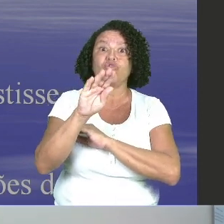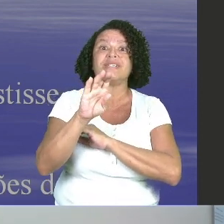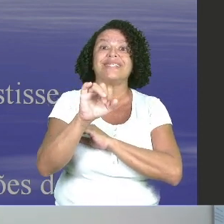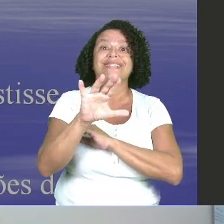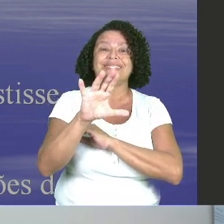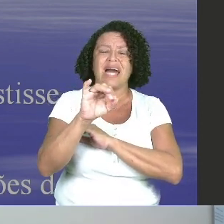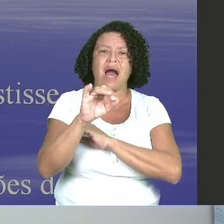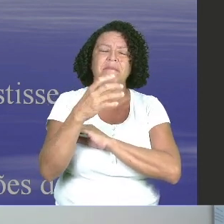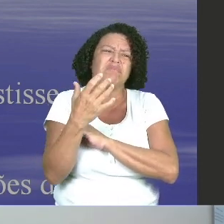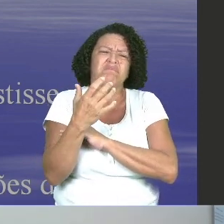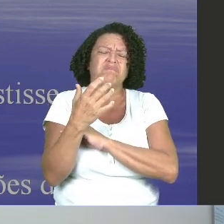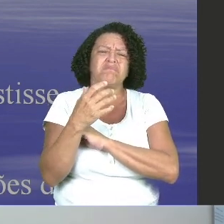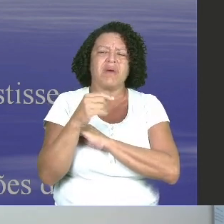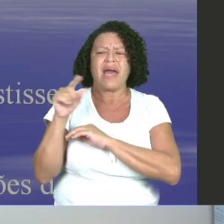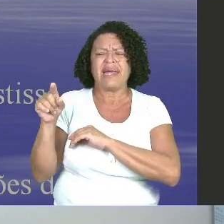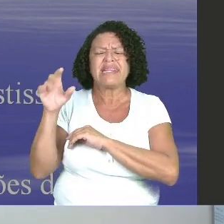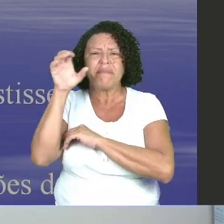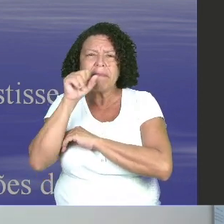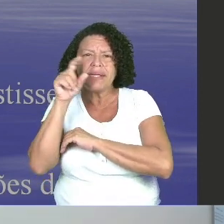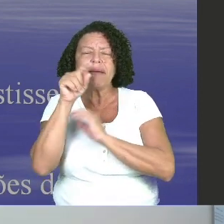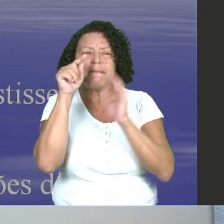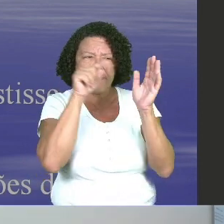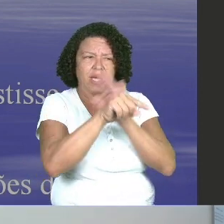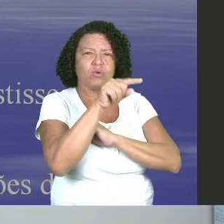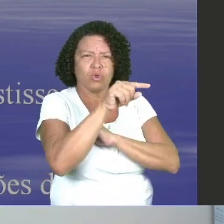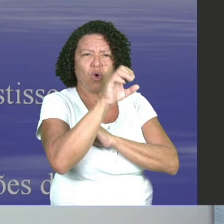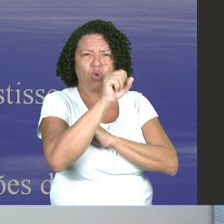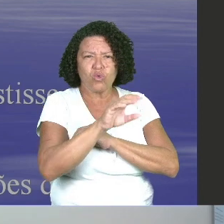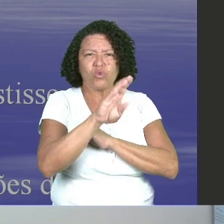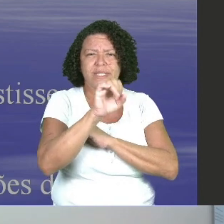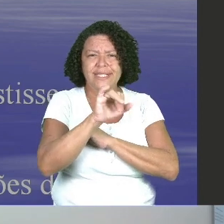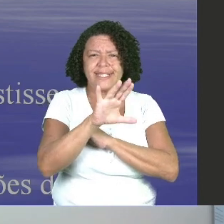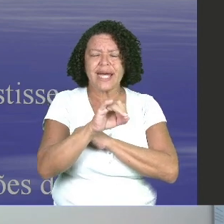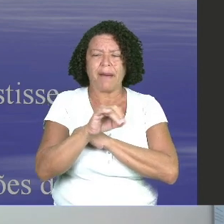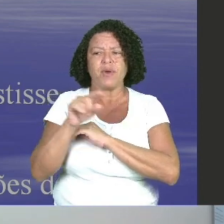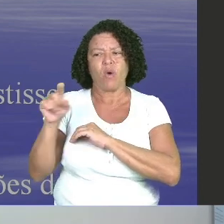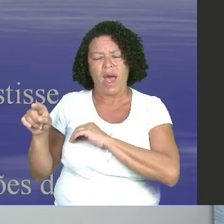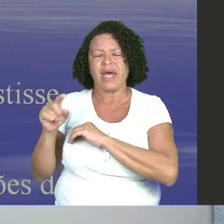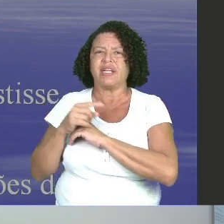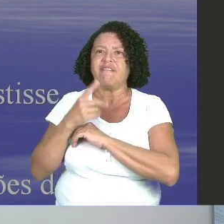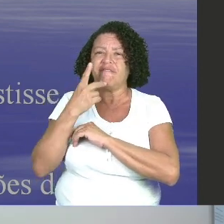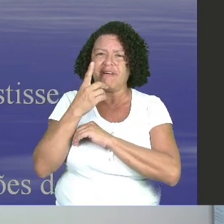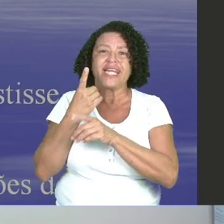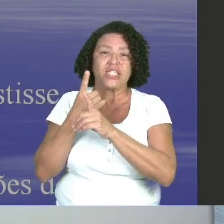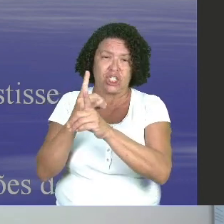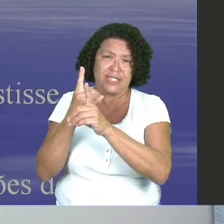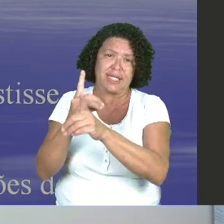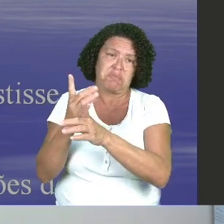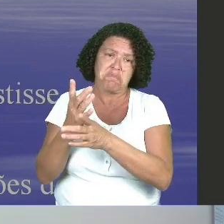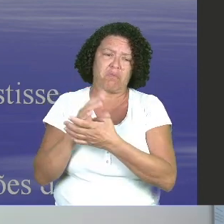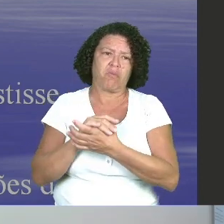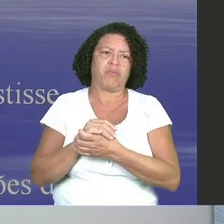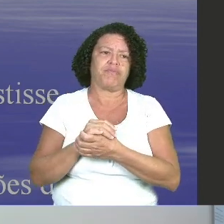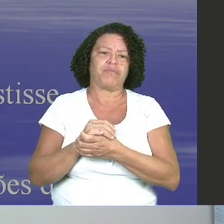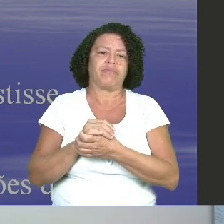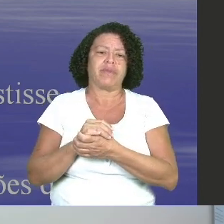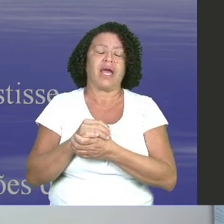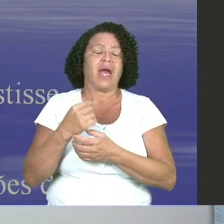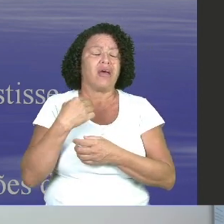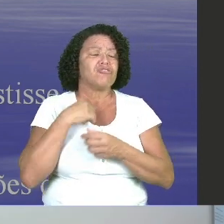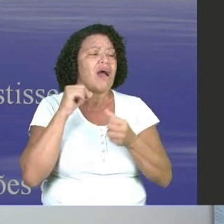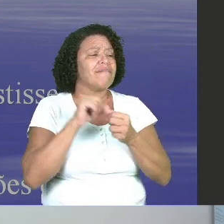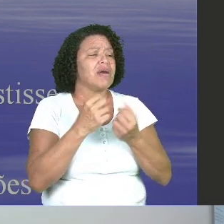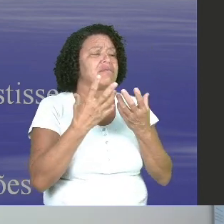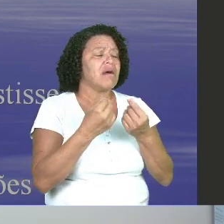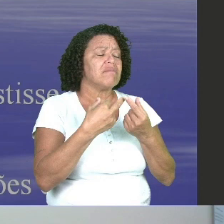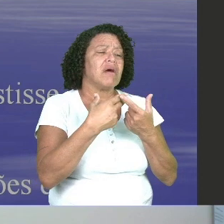por um aprendiz, né? Um aprendiz, um discípulo, né? Que se chama discípulo. Eu já fiz tantas